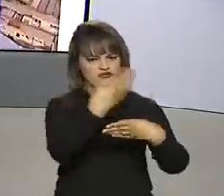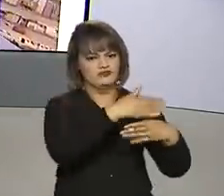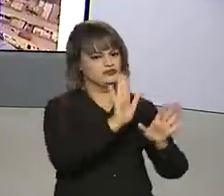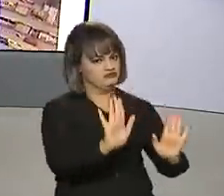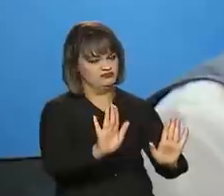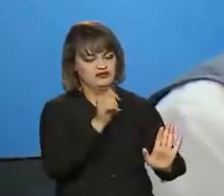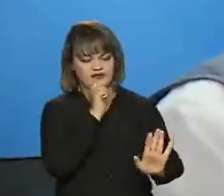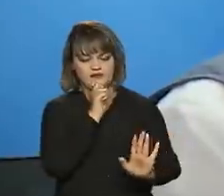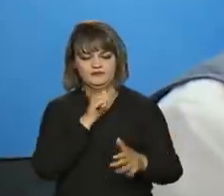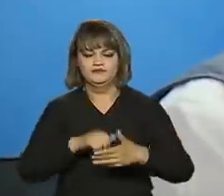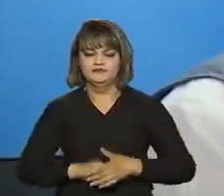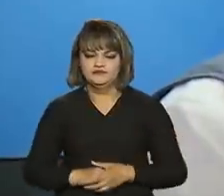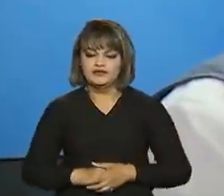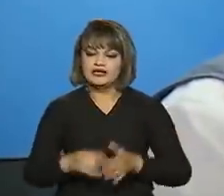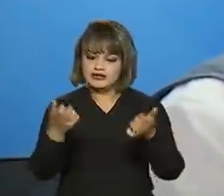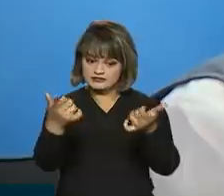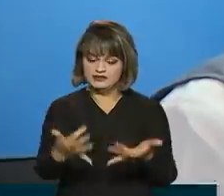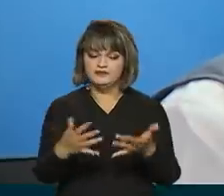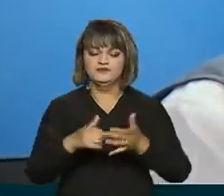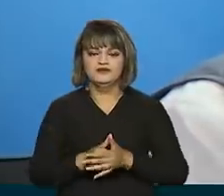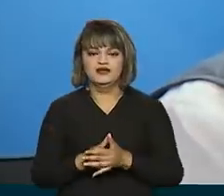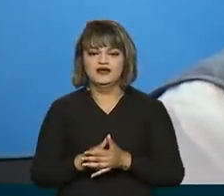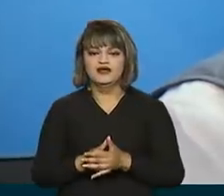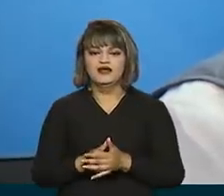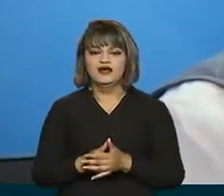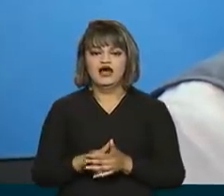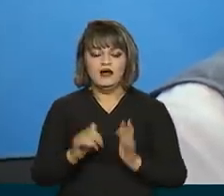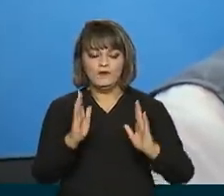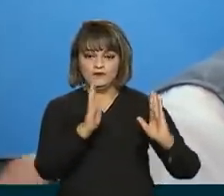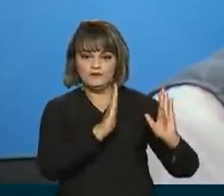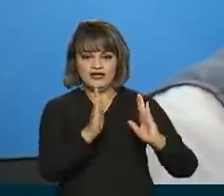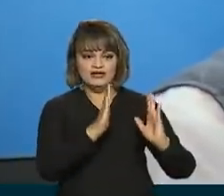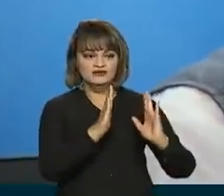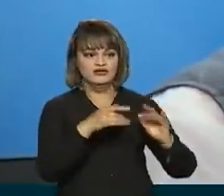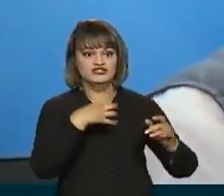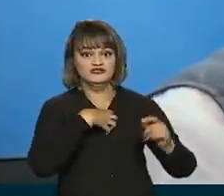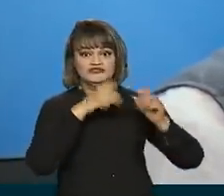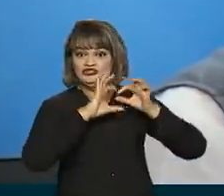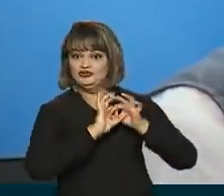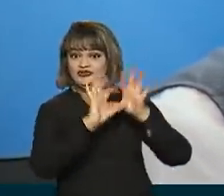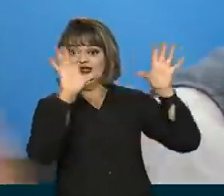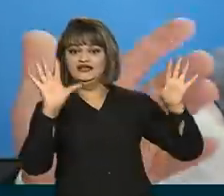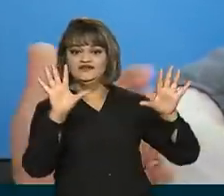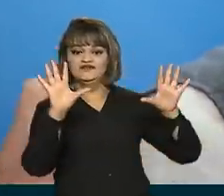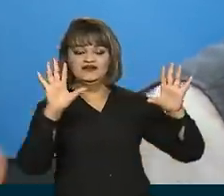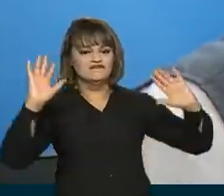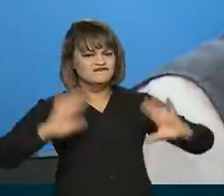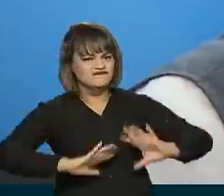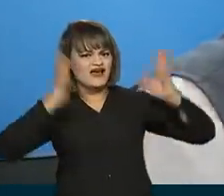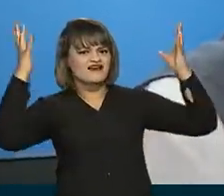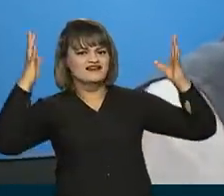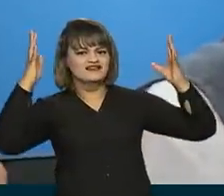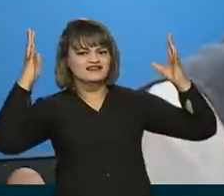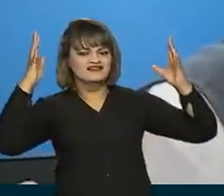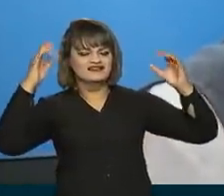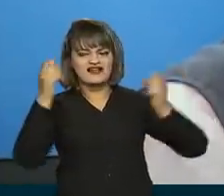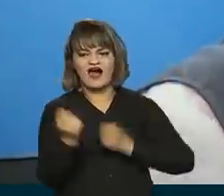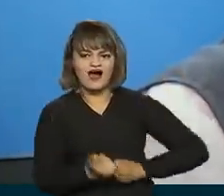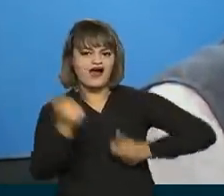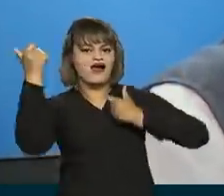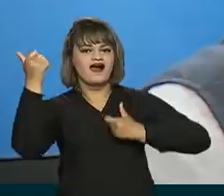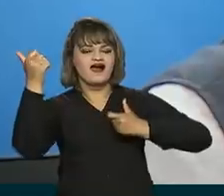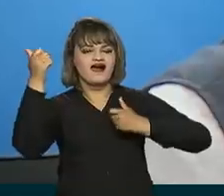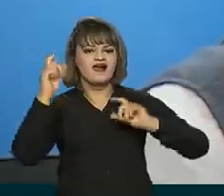fechamento total é sair de uma situação libertária de festas de Réveillon